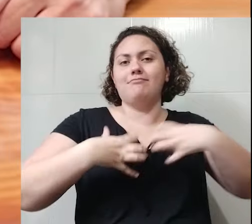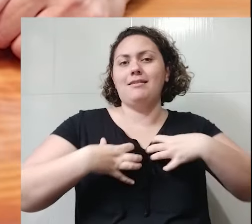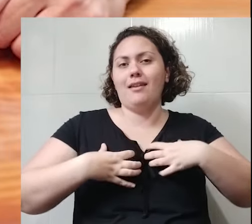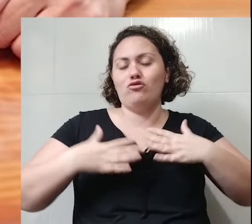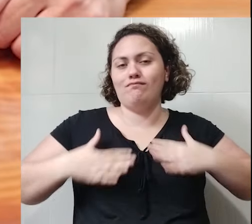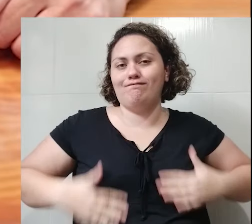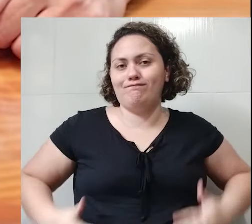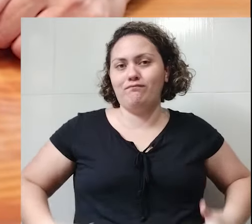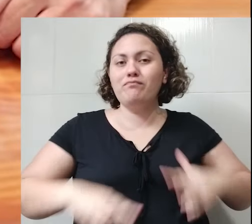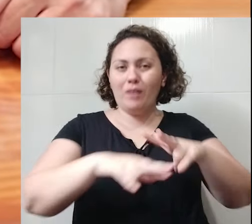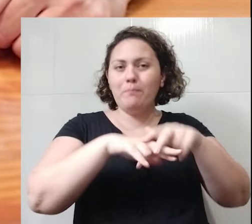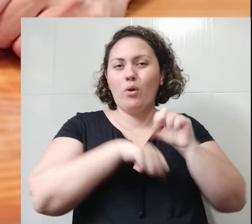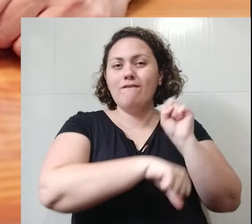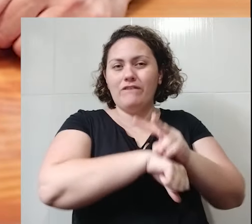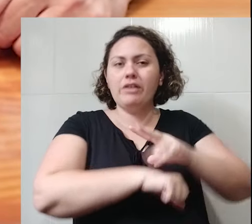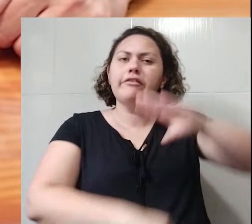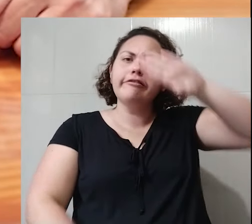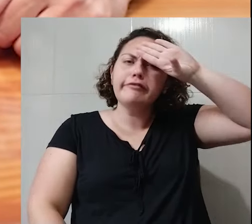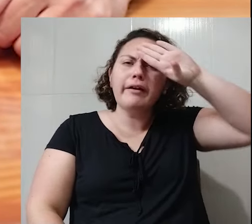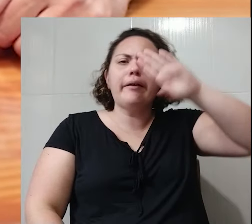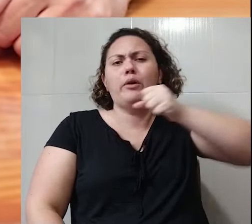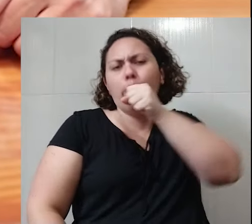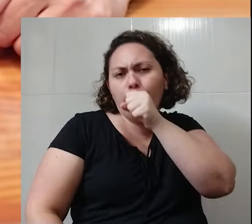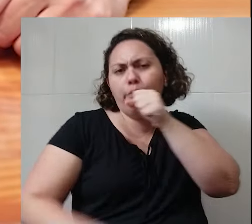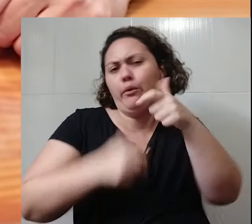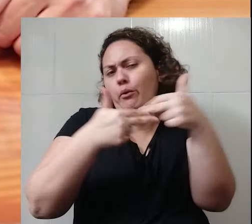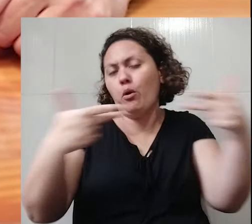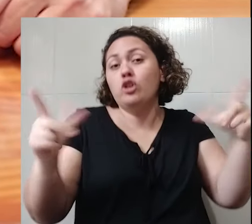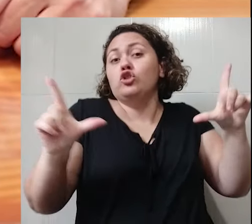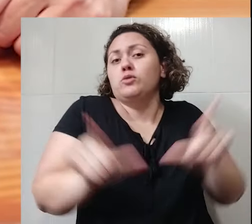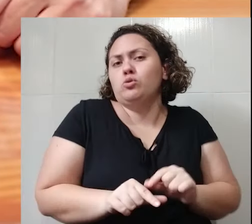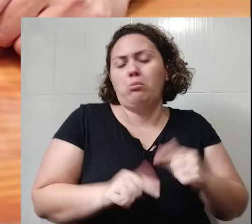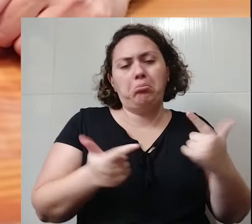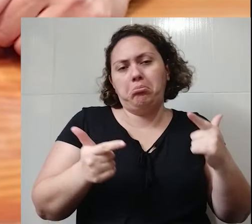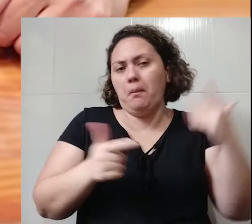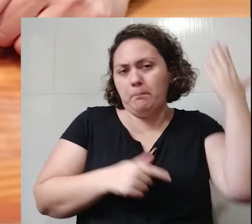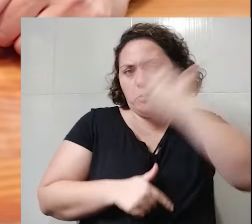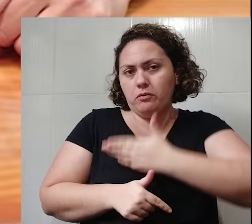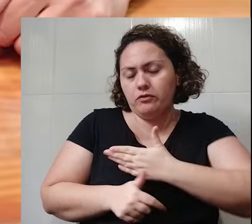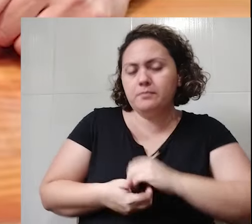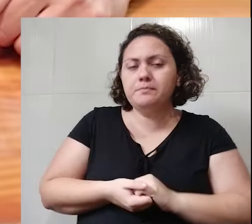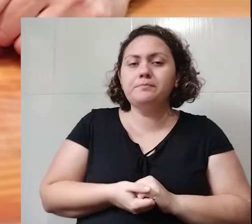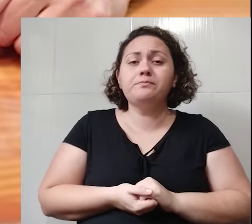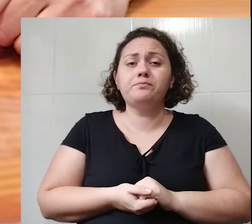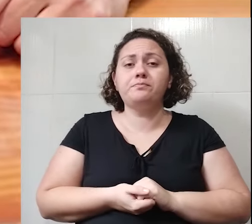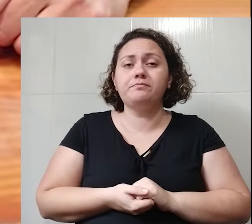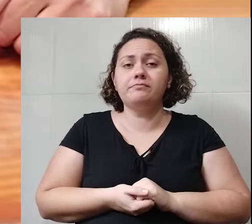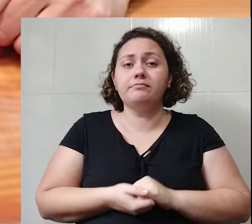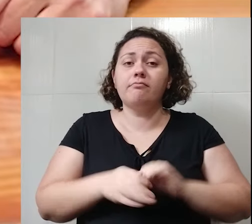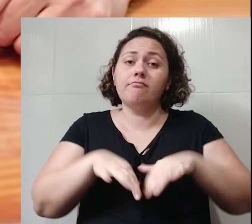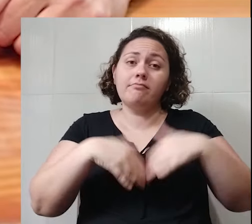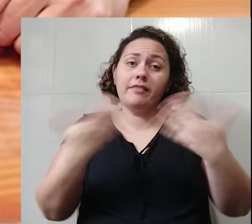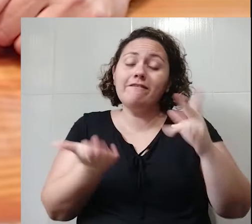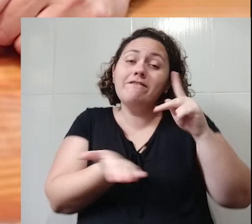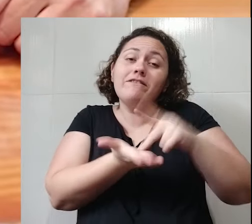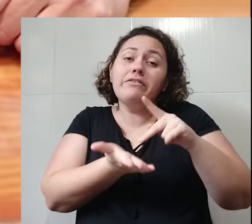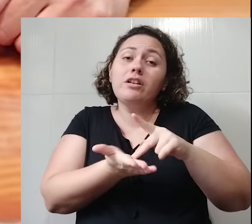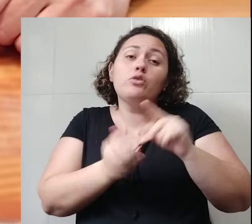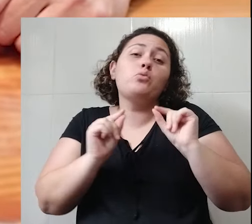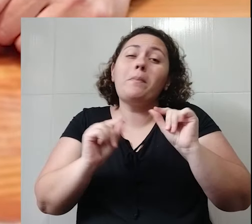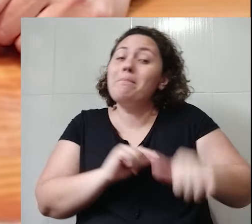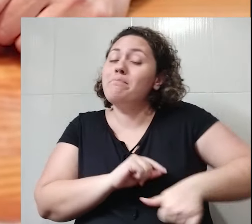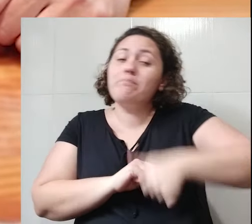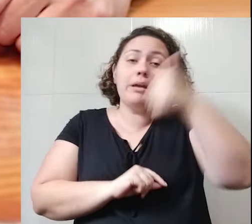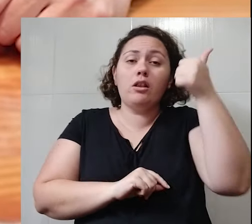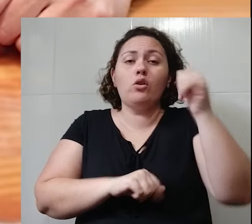dar às pessoas que forem contaminadas pelo vírus. Tá? Então, na verdade, o